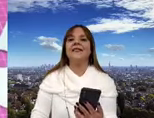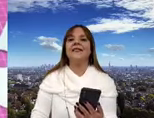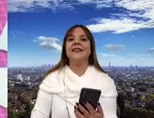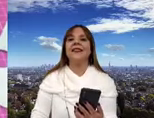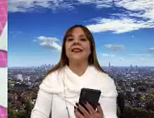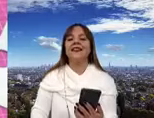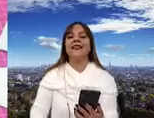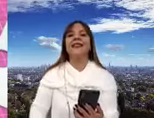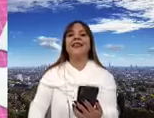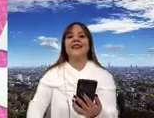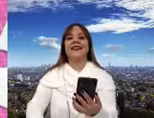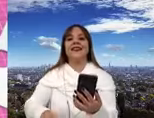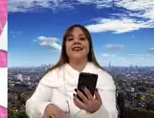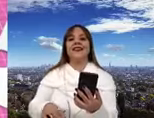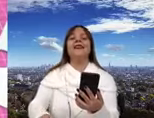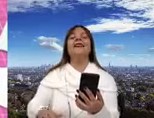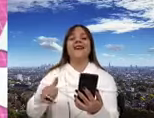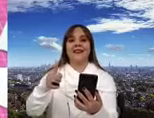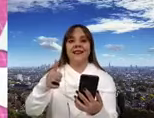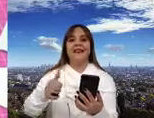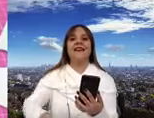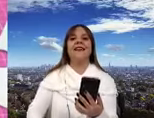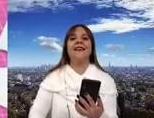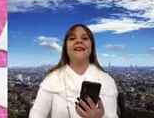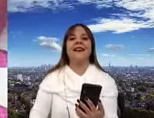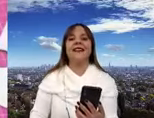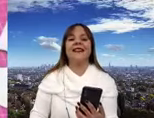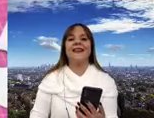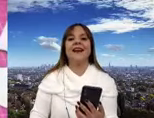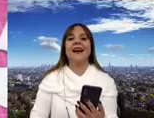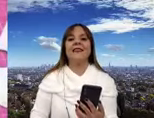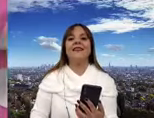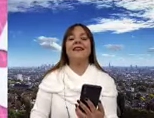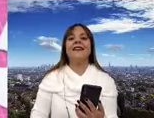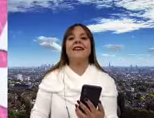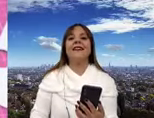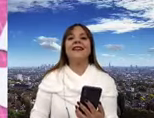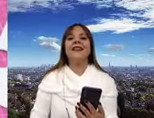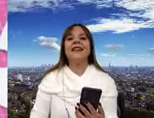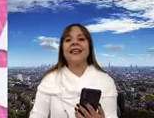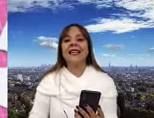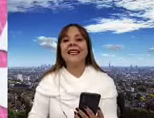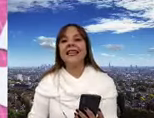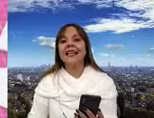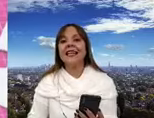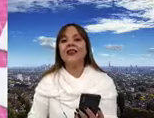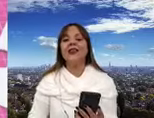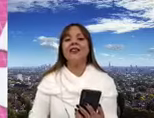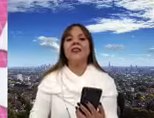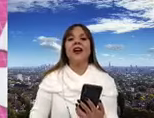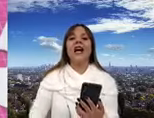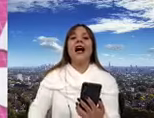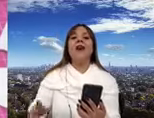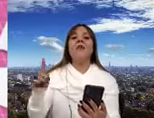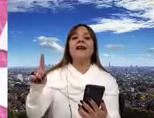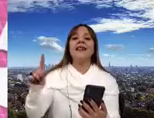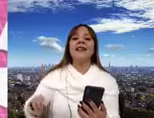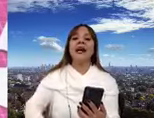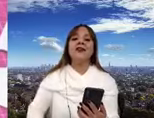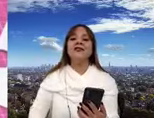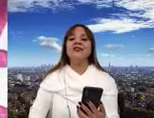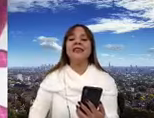hora que você encaixar, ele vai vir certinho. Tá. Então eu já trouxe aqui a cortada, certo? Recortadinho. A Roberta Rinaldi,